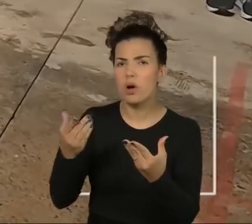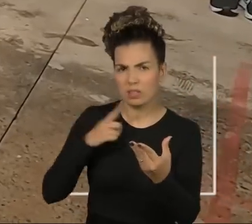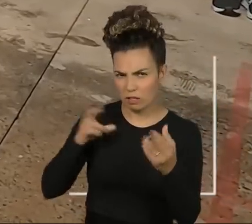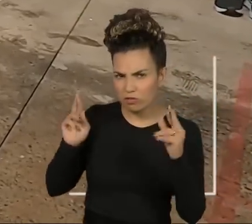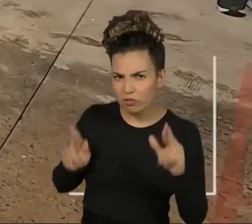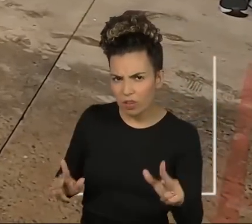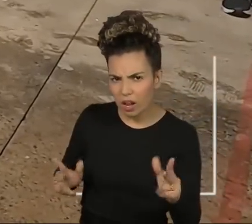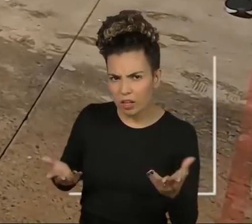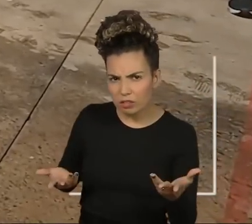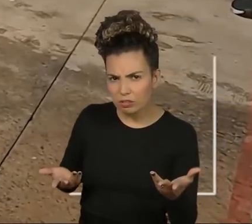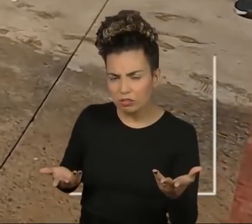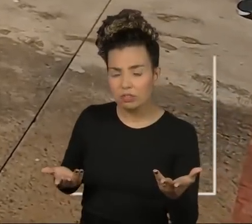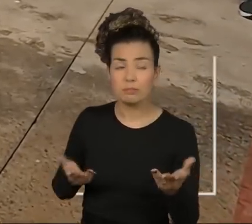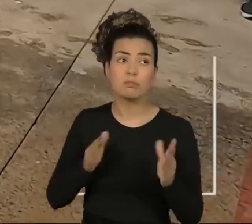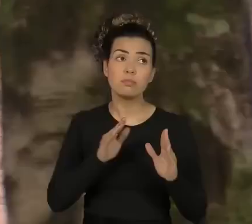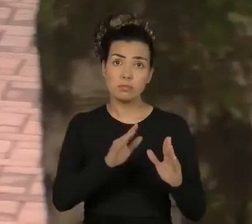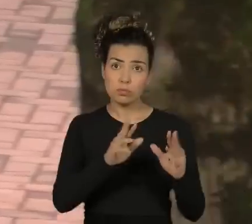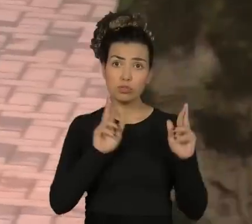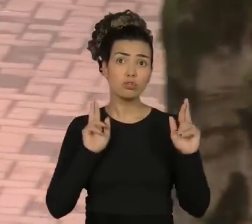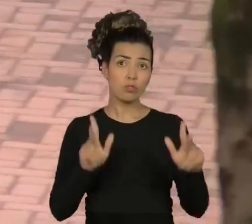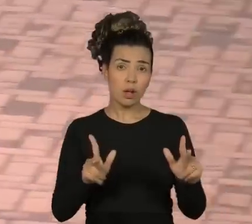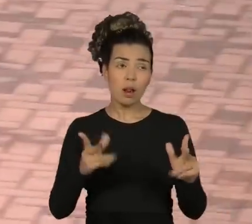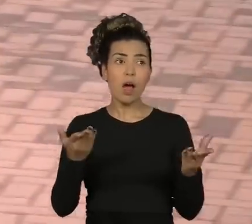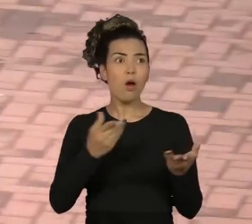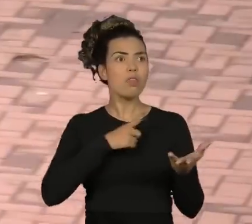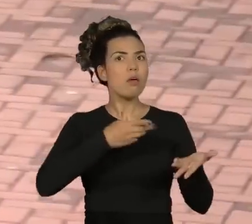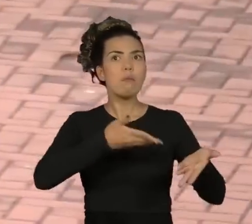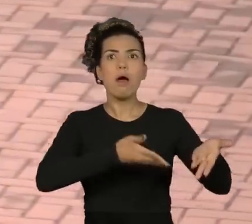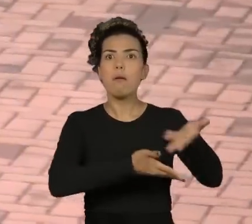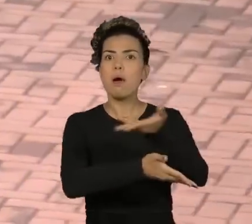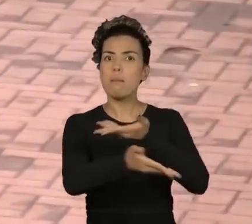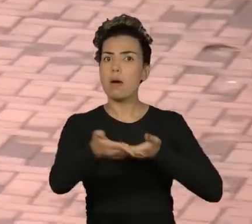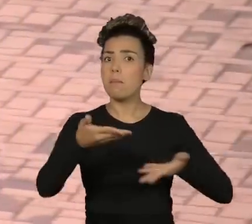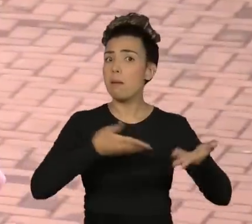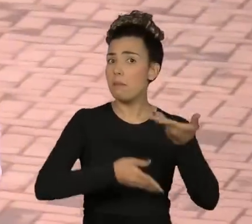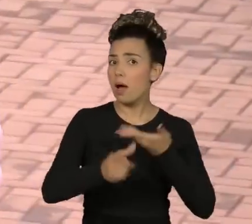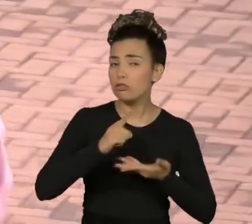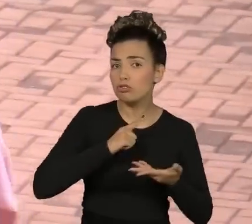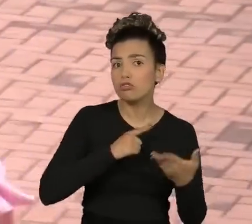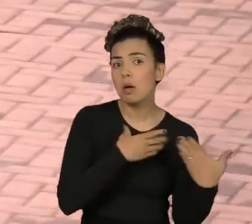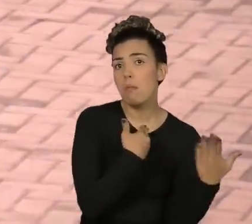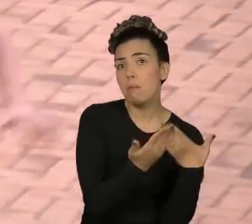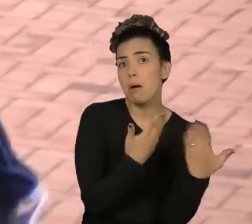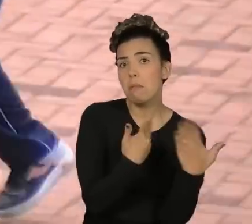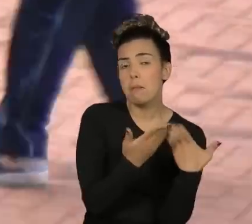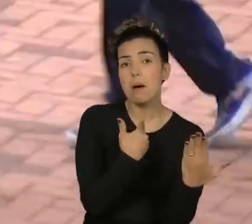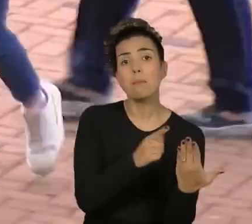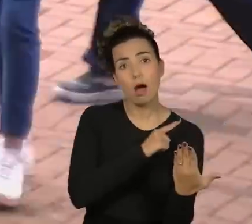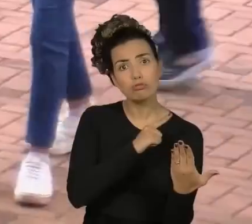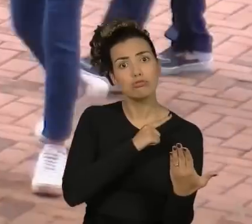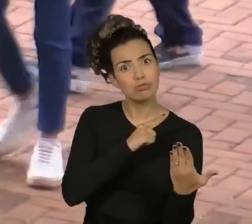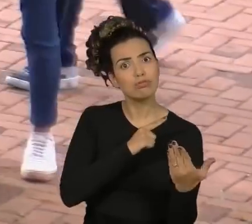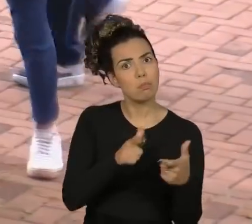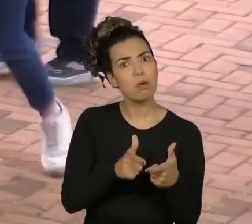celular? Mudou que as pessoas estão interagindo mais, estão conversando mais com as pessoas.